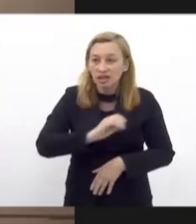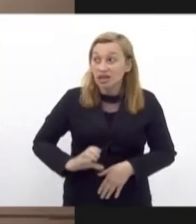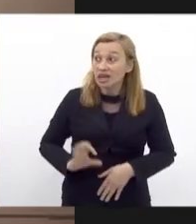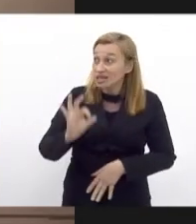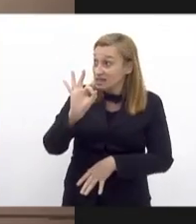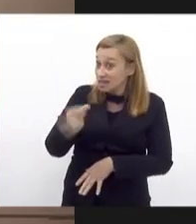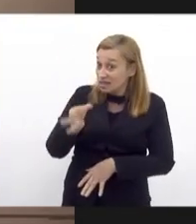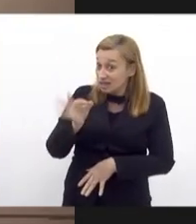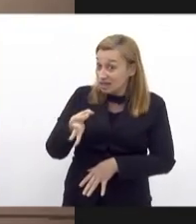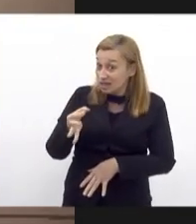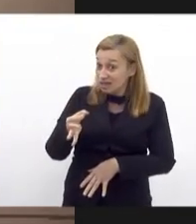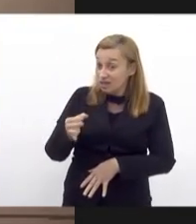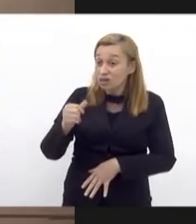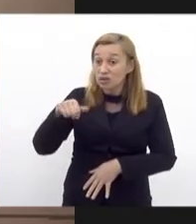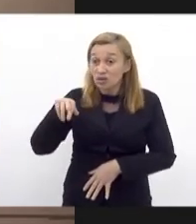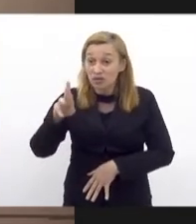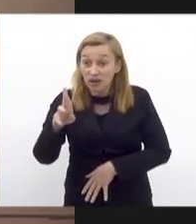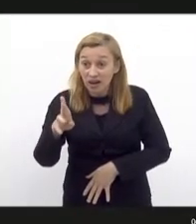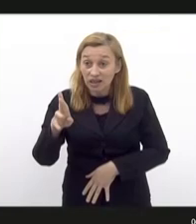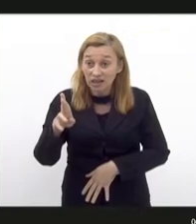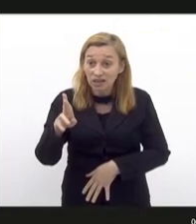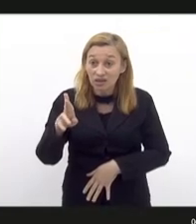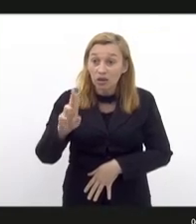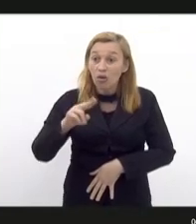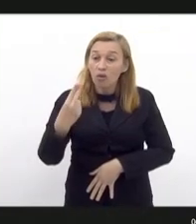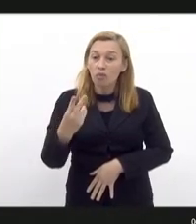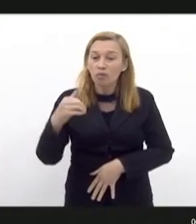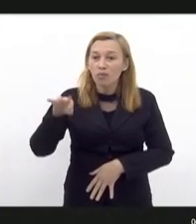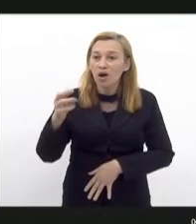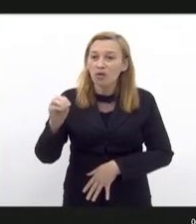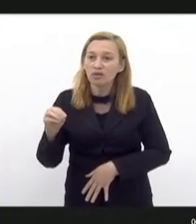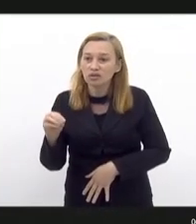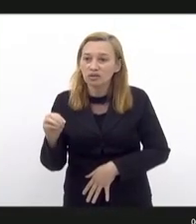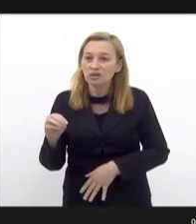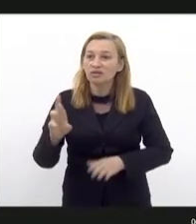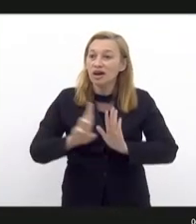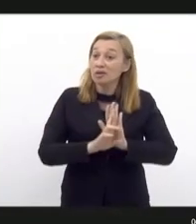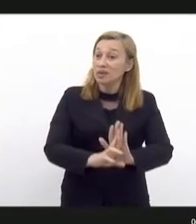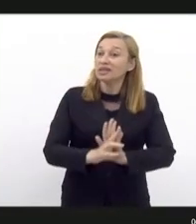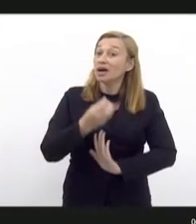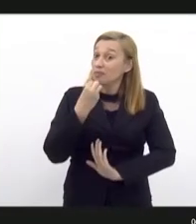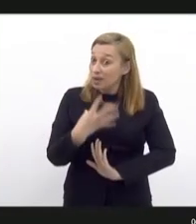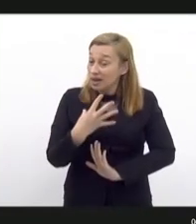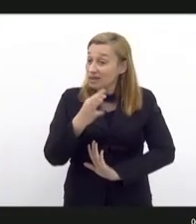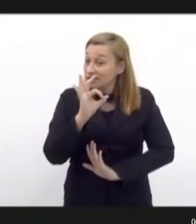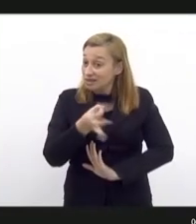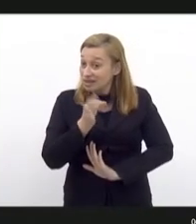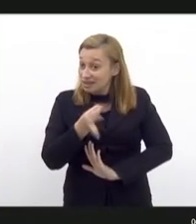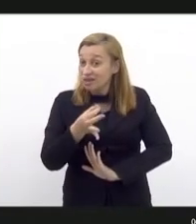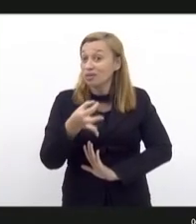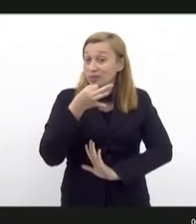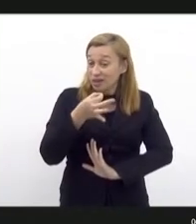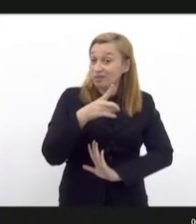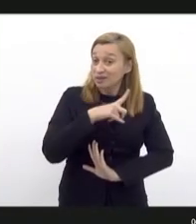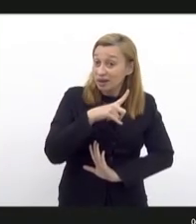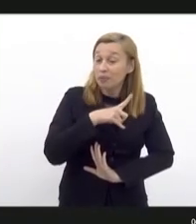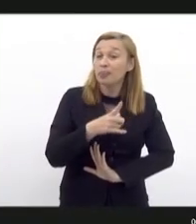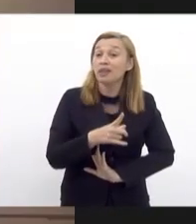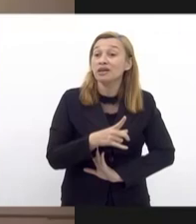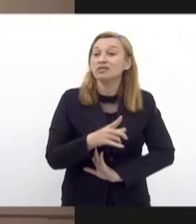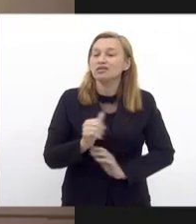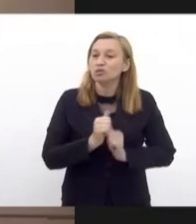ausência, o nosso Wagner Victor ou o nosso Mauro Osório poderão representá-lo. Tem argumentos, né? E